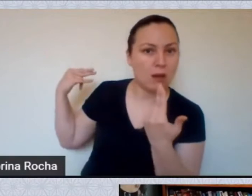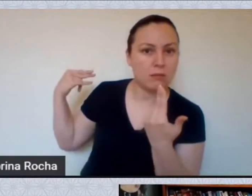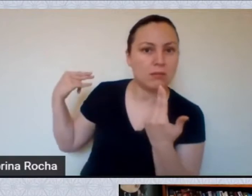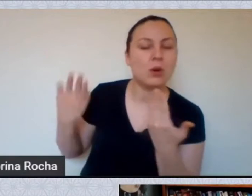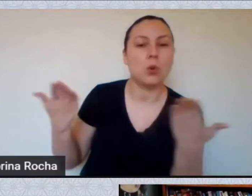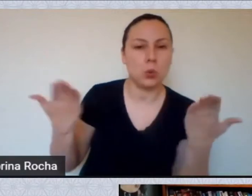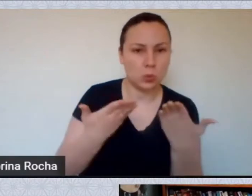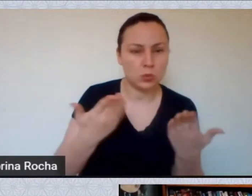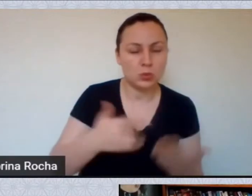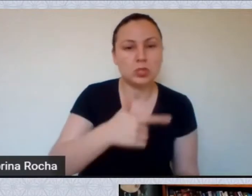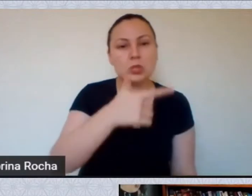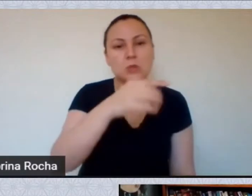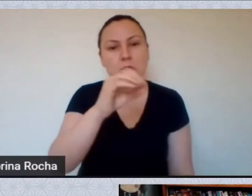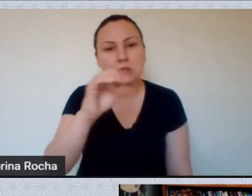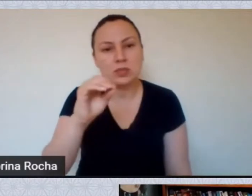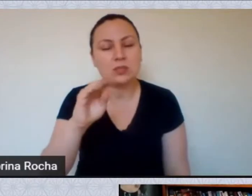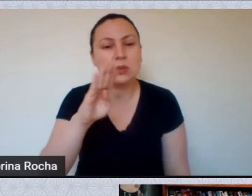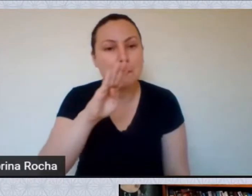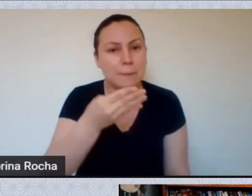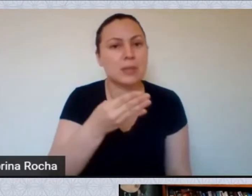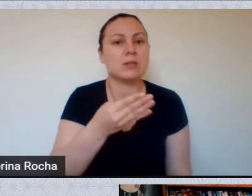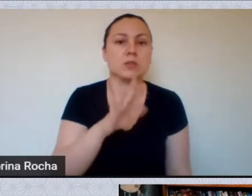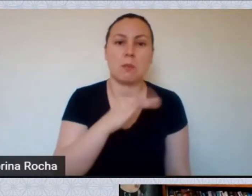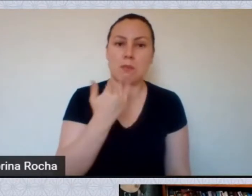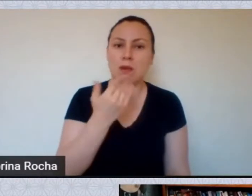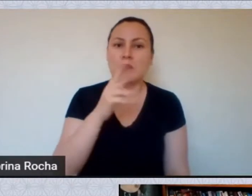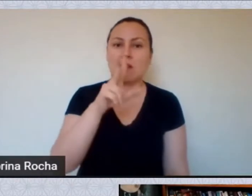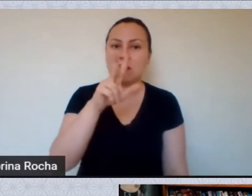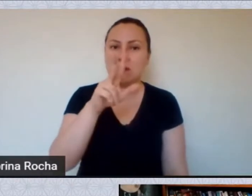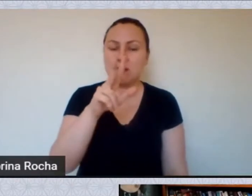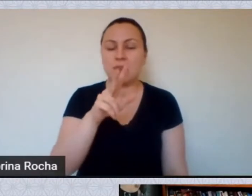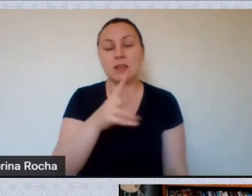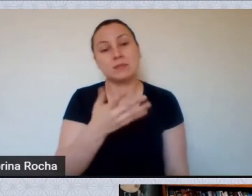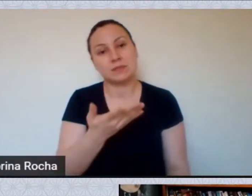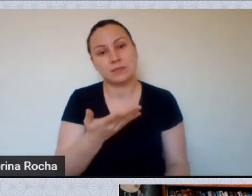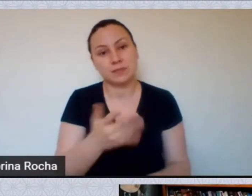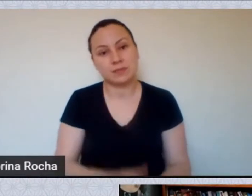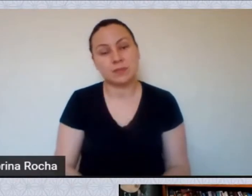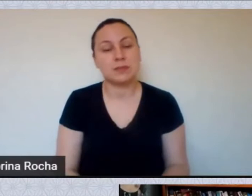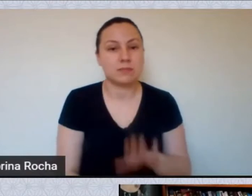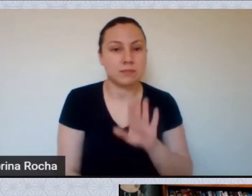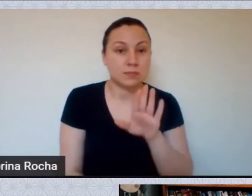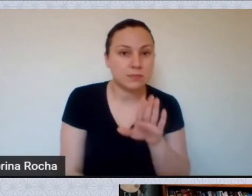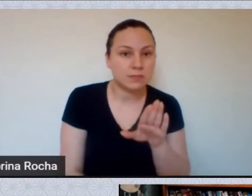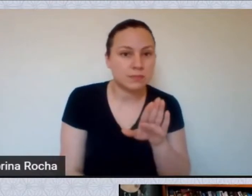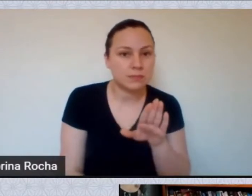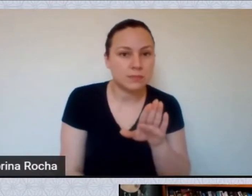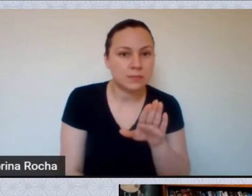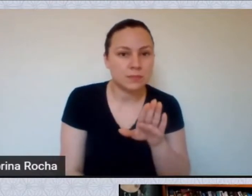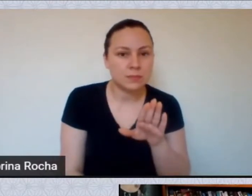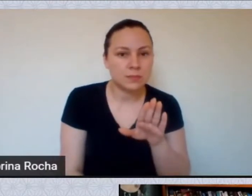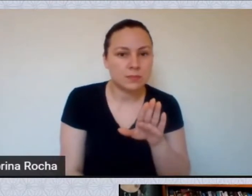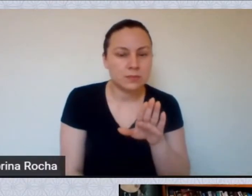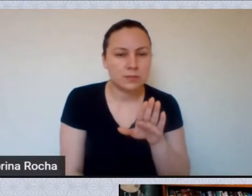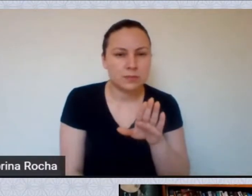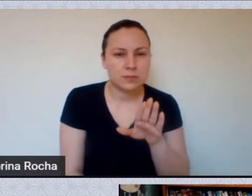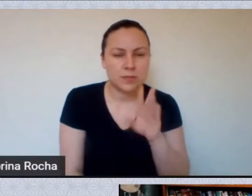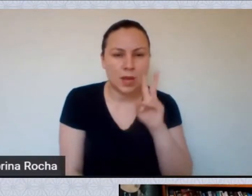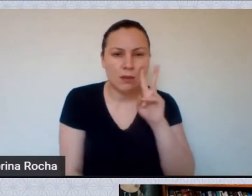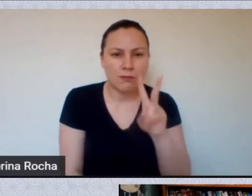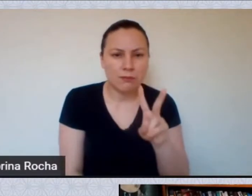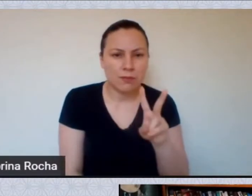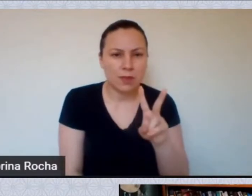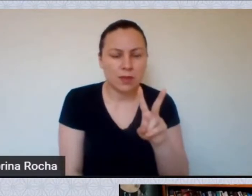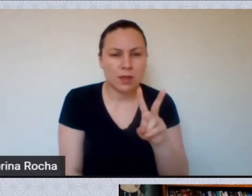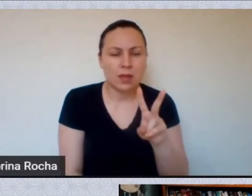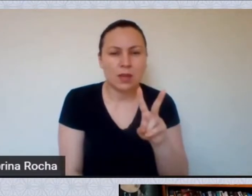incrivelmente devastadora, né? E o que aconteceu? Quando você olha para as imagens da época, você